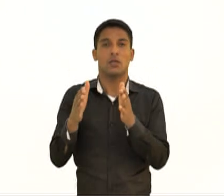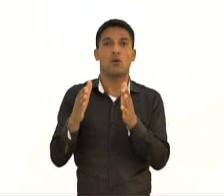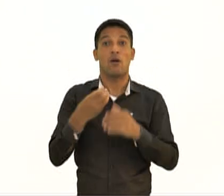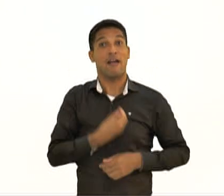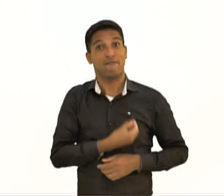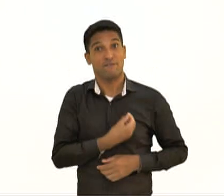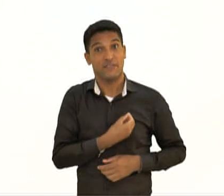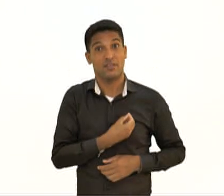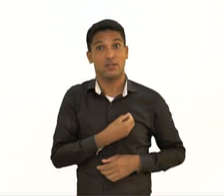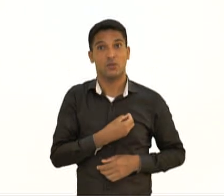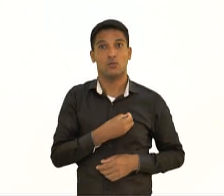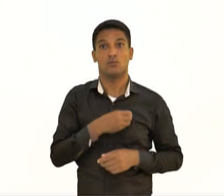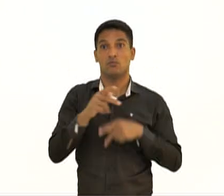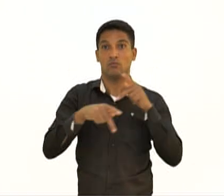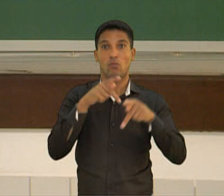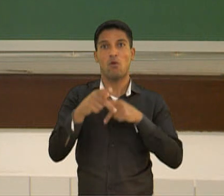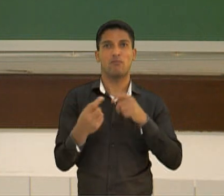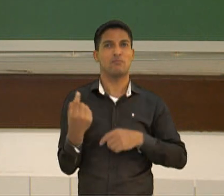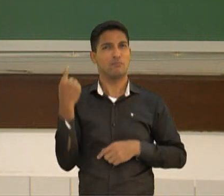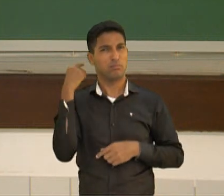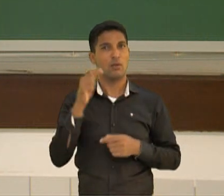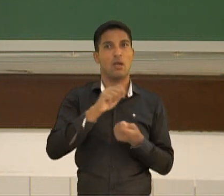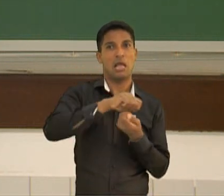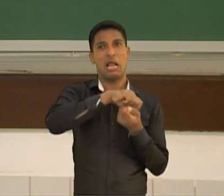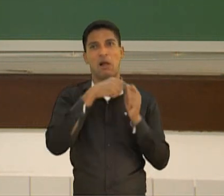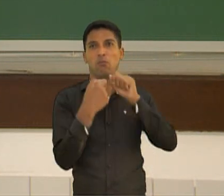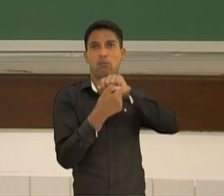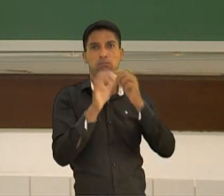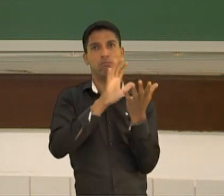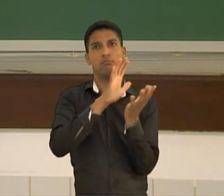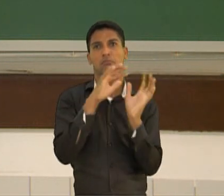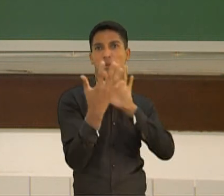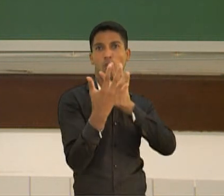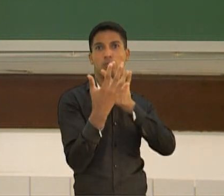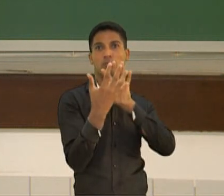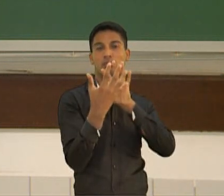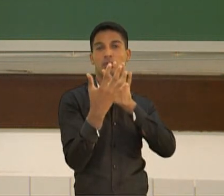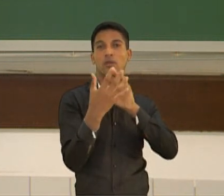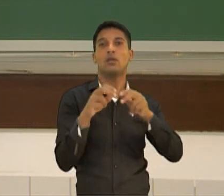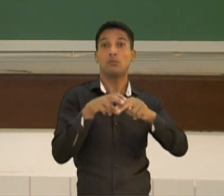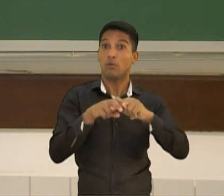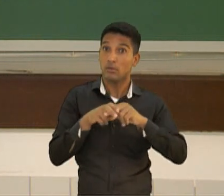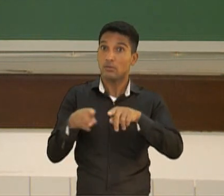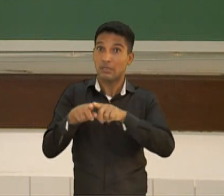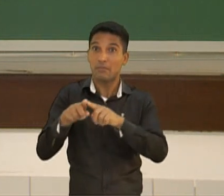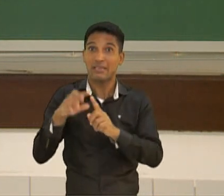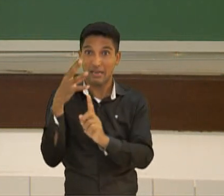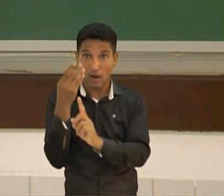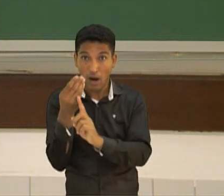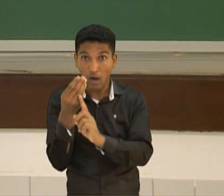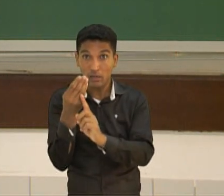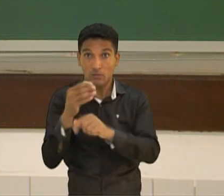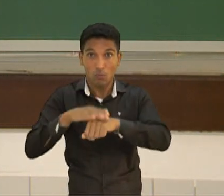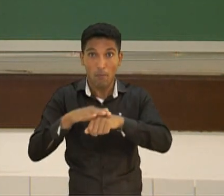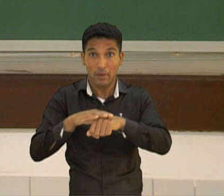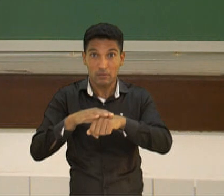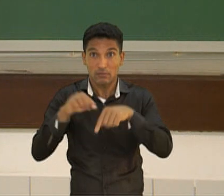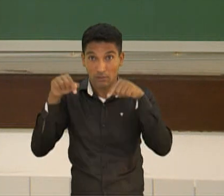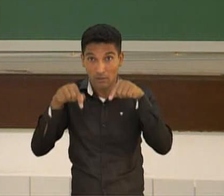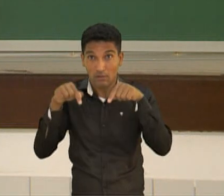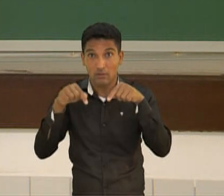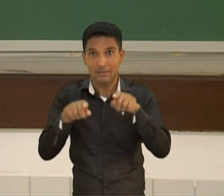partir desse momento, a arte, ela começa o quê? A utilizar, inclusive, novas linguagens, utilizar, por